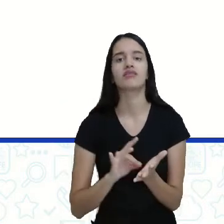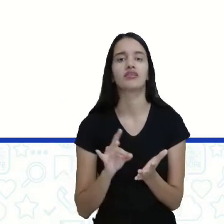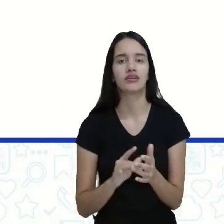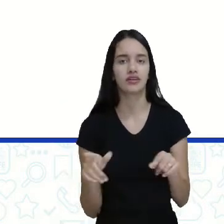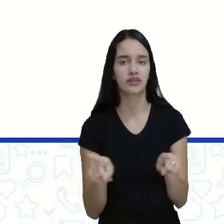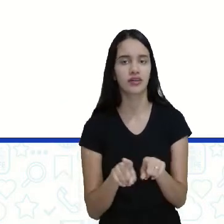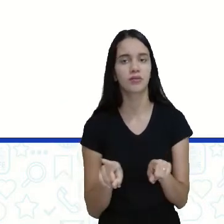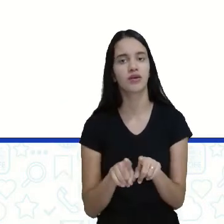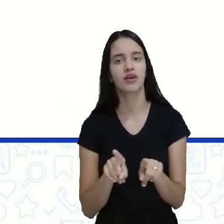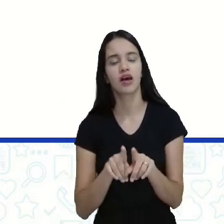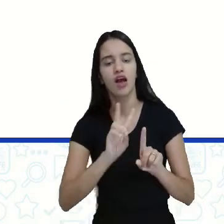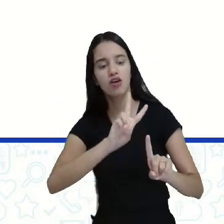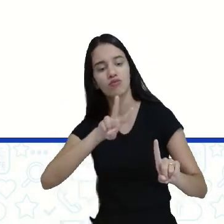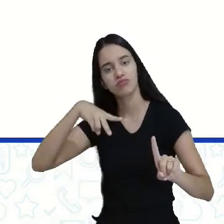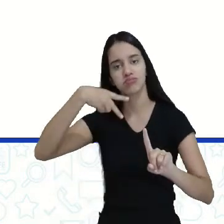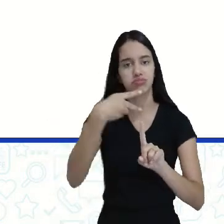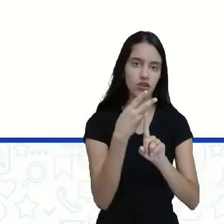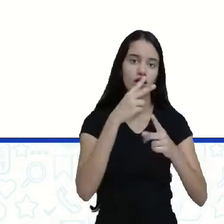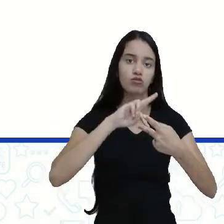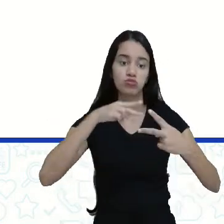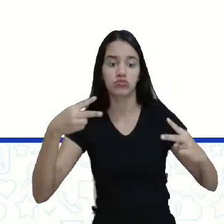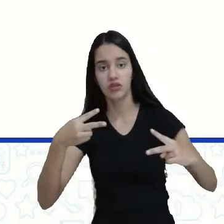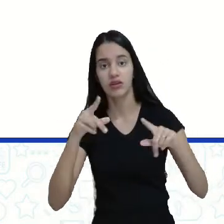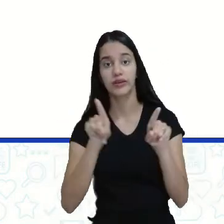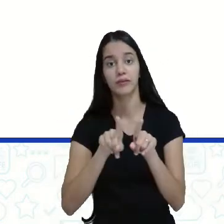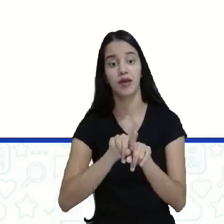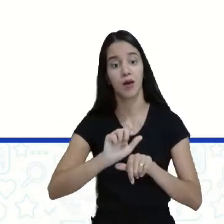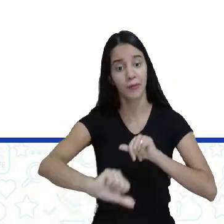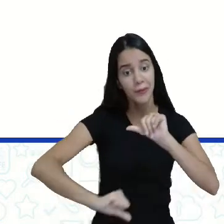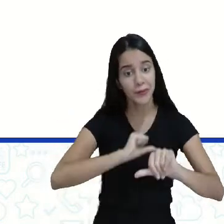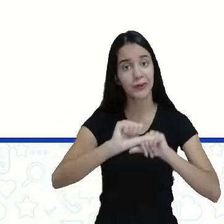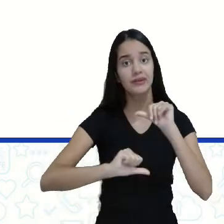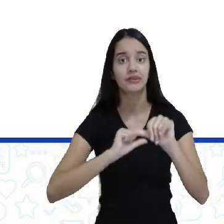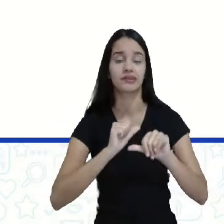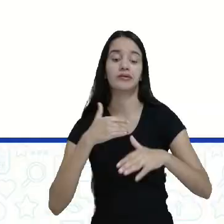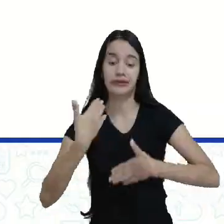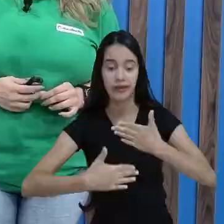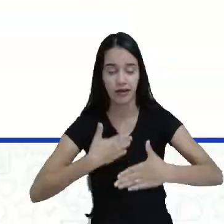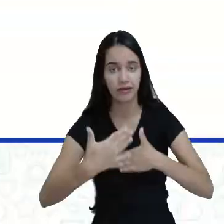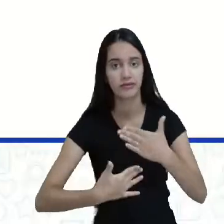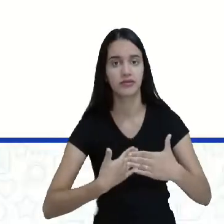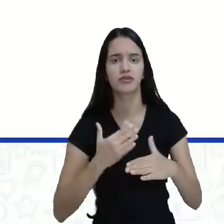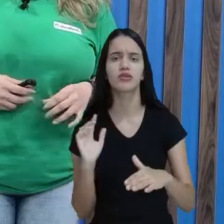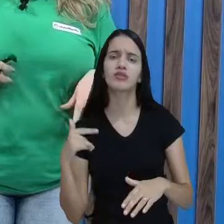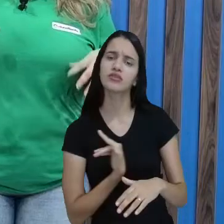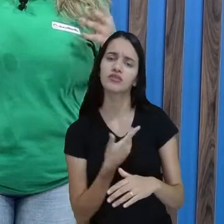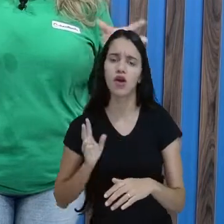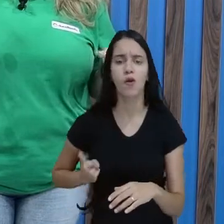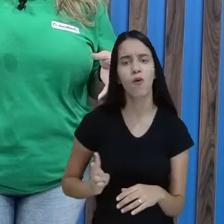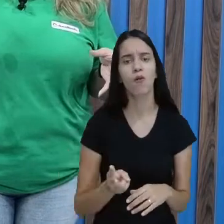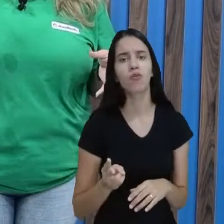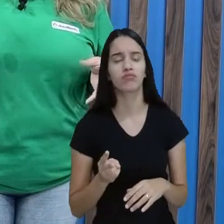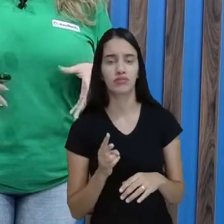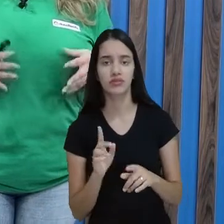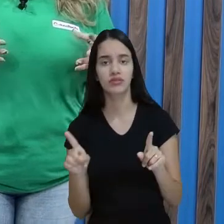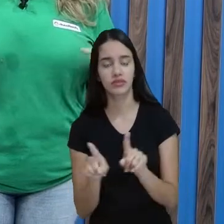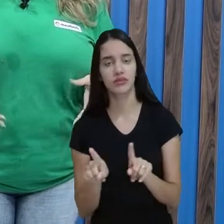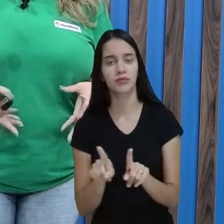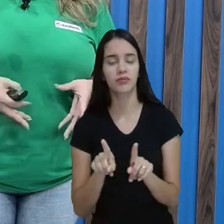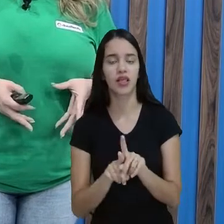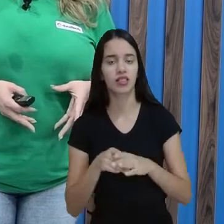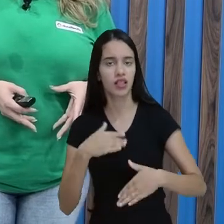Replicação e duplicação do DNA e mutações genéticas e evolução. Então, a gente vai continuar nessa pegada aí